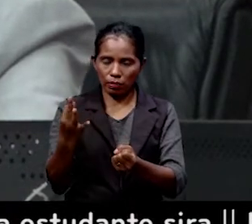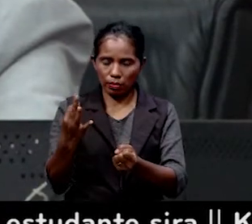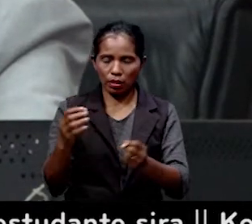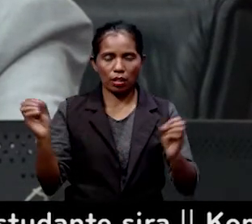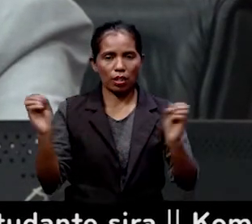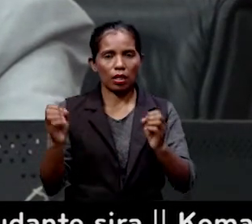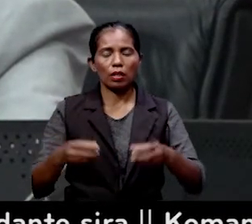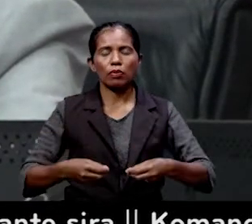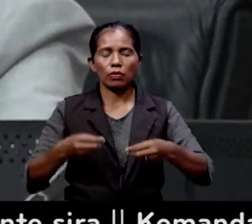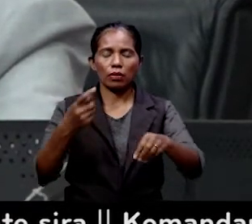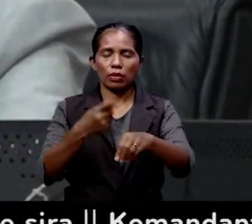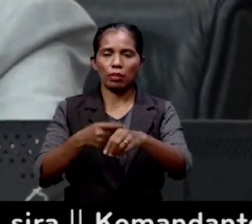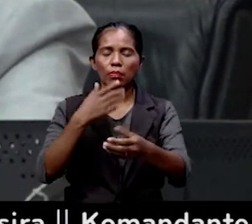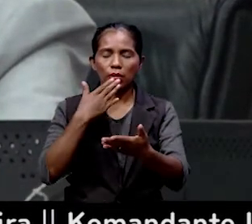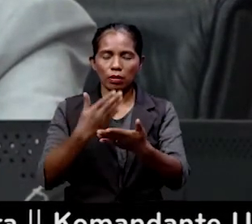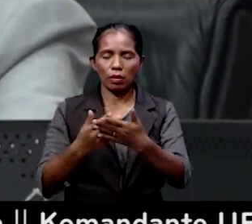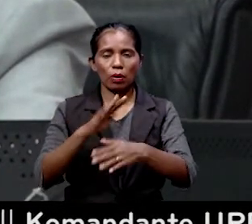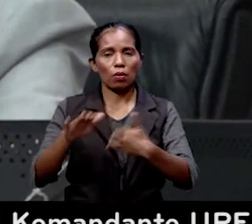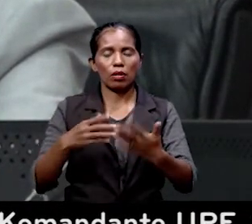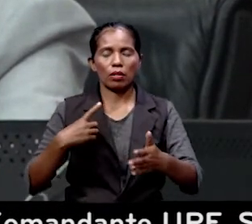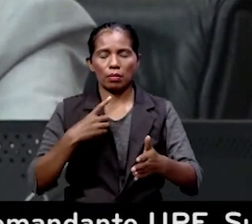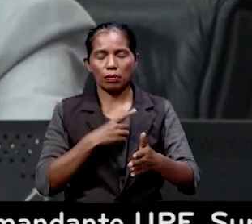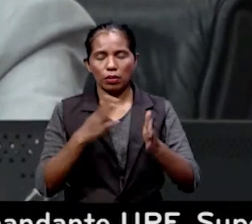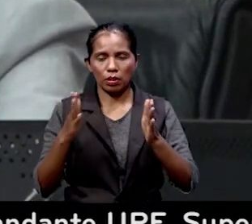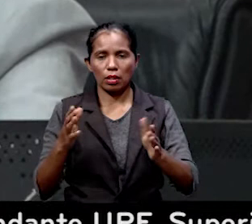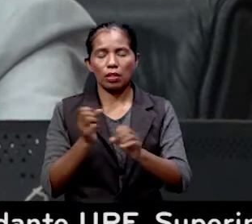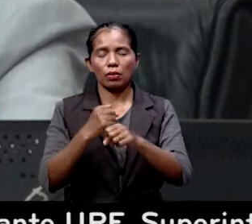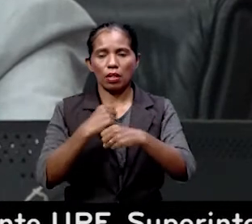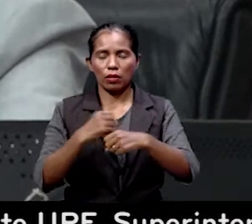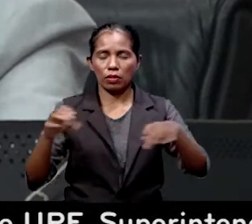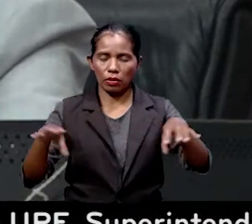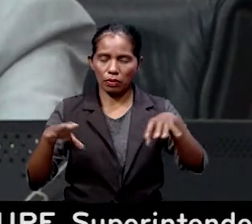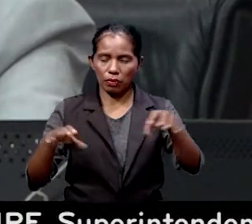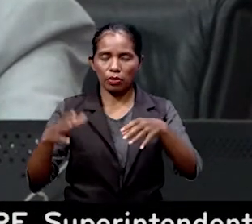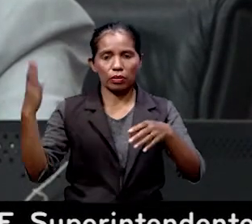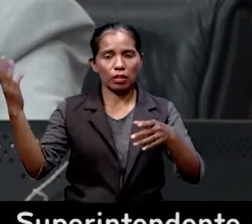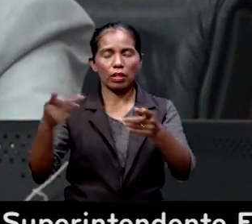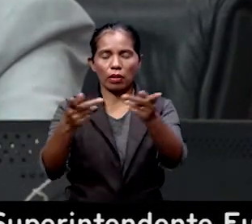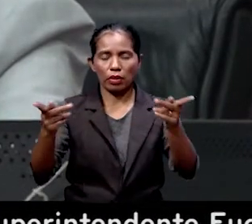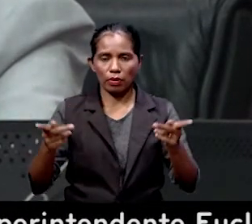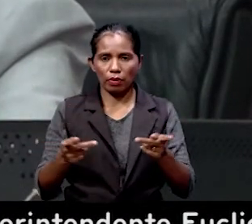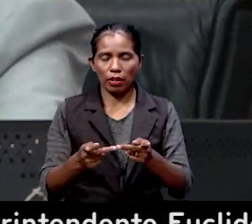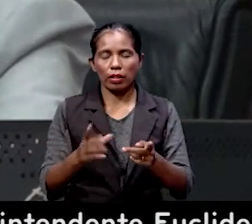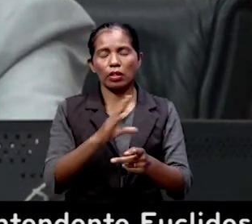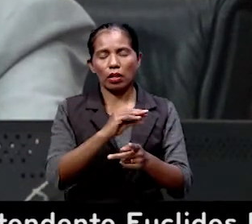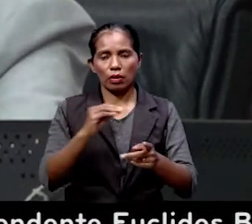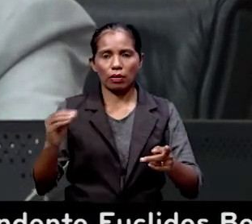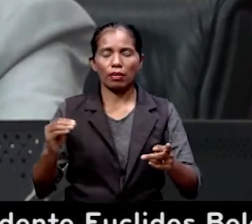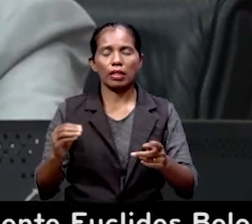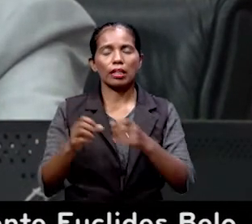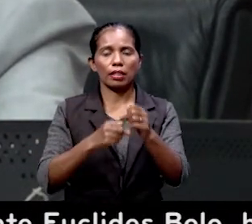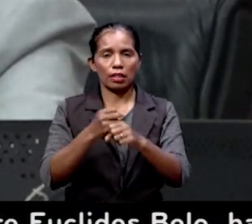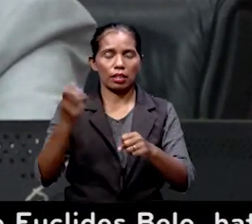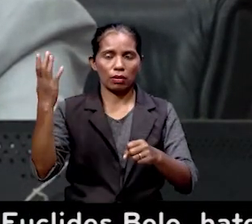ladun, fobi, bandiak, ba, distintos, deputados, Sira, atu, halau, knar, idane, iha, terreno, iha, cessão legislativa, ida, liu, ba,